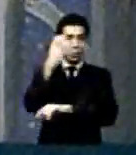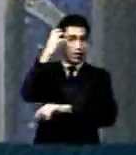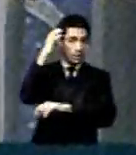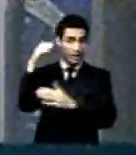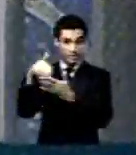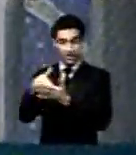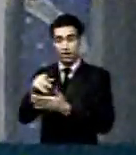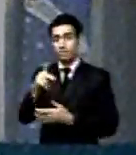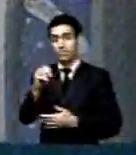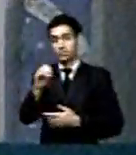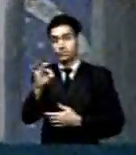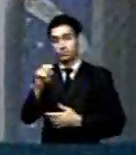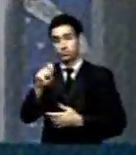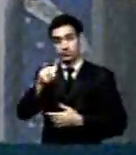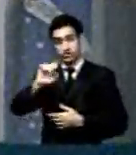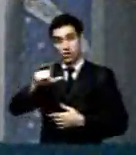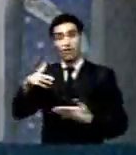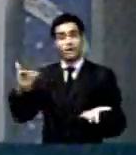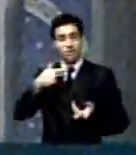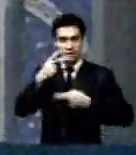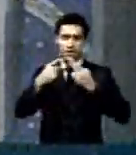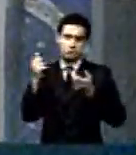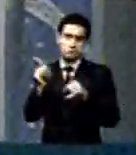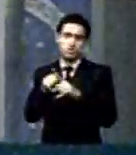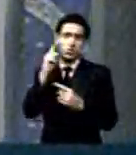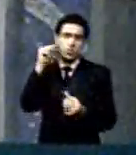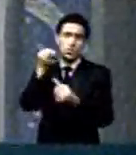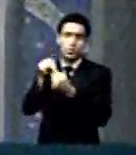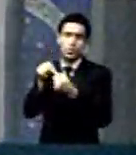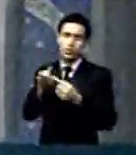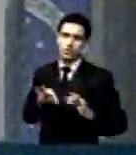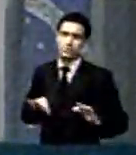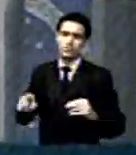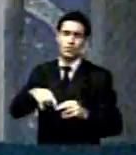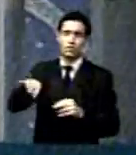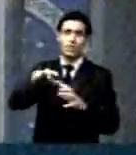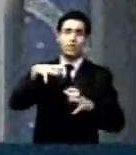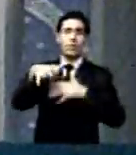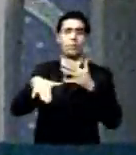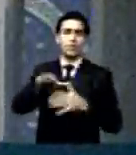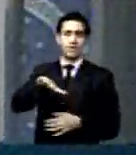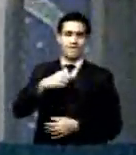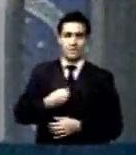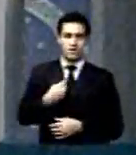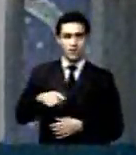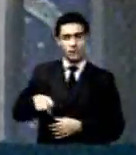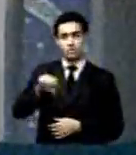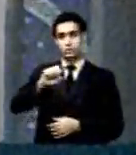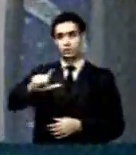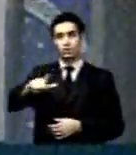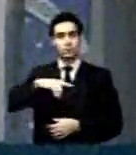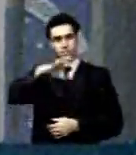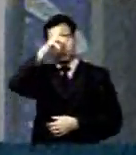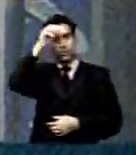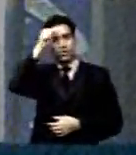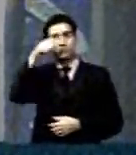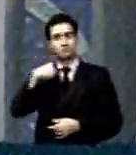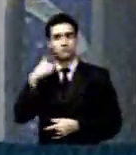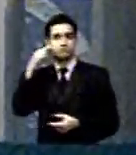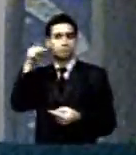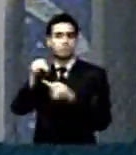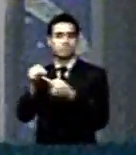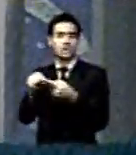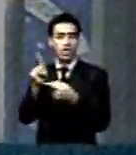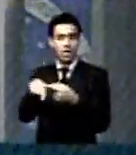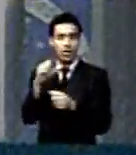Gil. E aqui, mais uma vez, quero aqui me somar com toda a comunidade rondonopolitana da região sul de Mato Grosso, que esta é